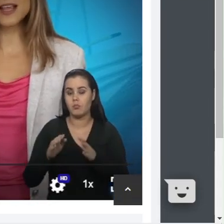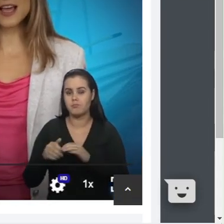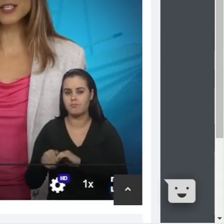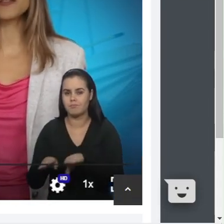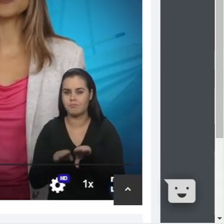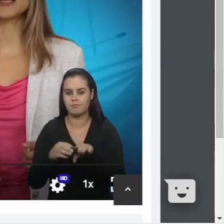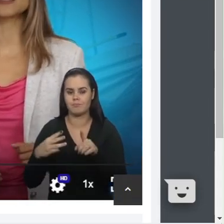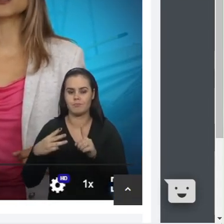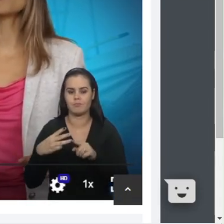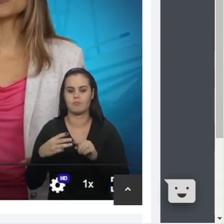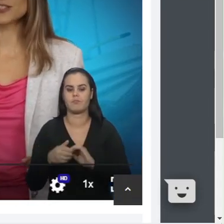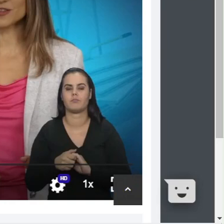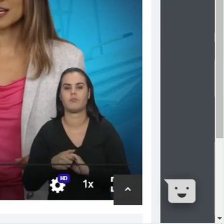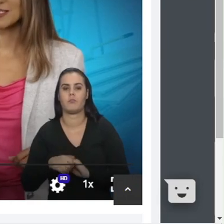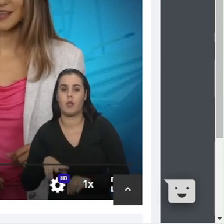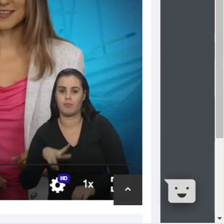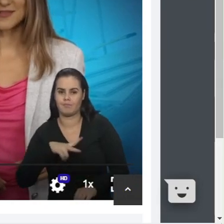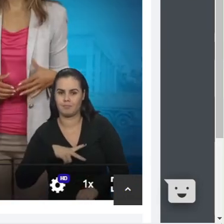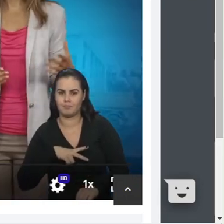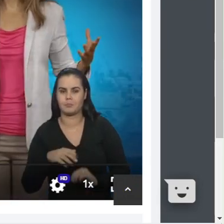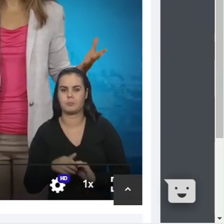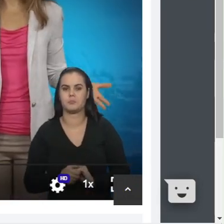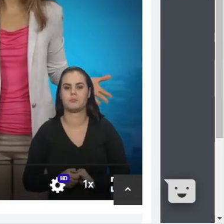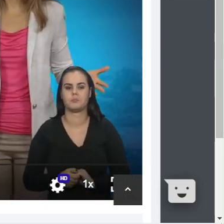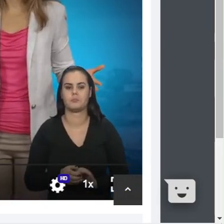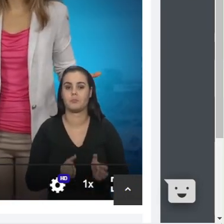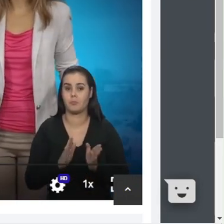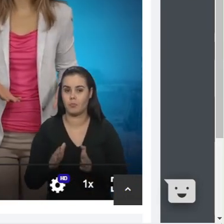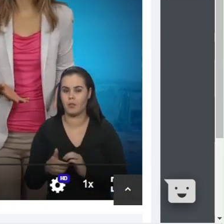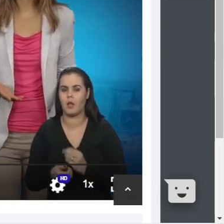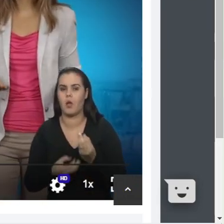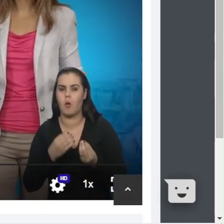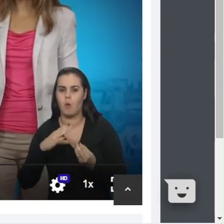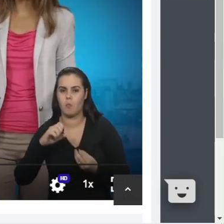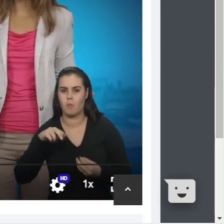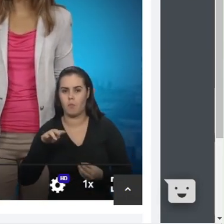e materiais de fabricação personalizada. Como o canteiro abriga uma